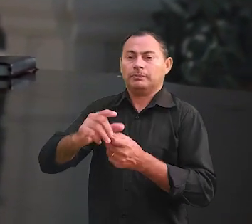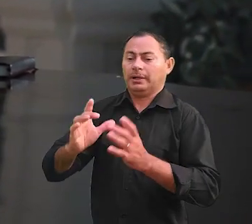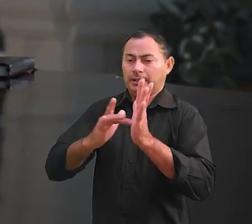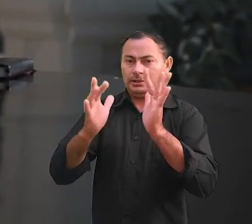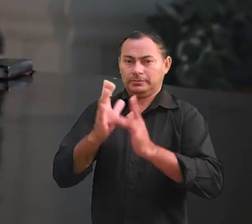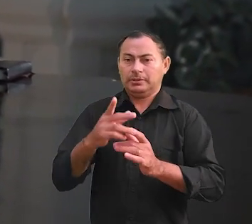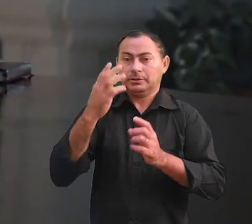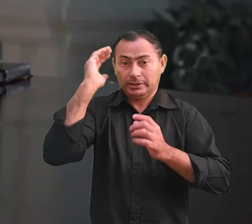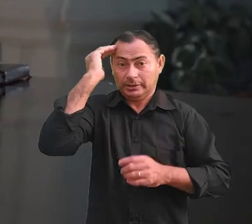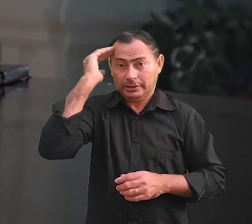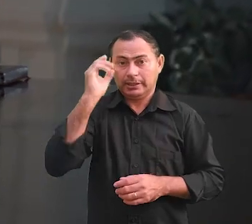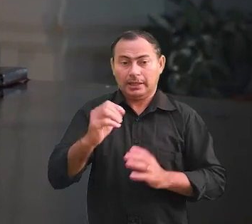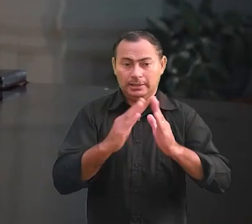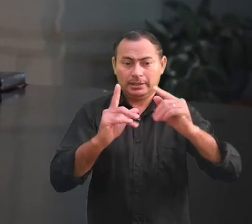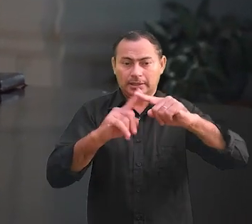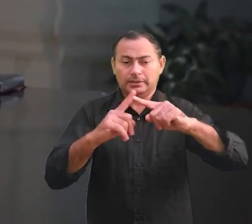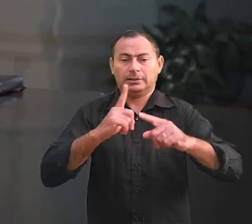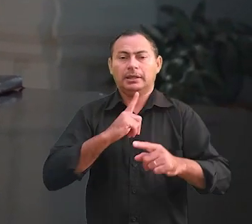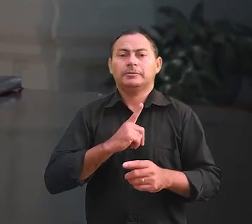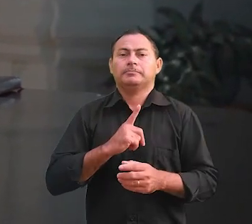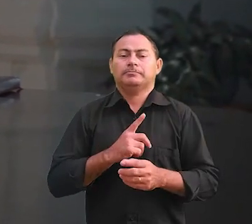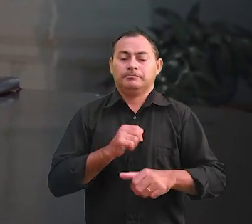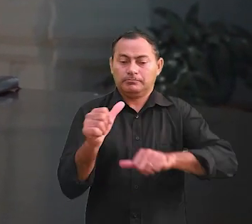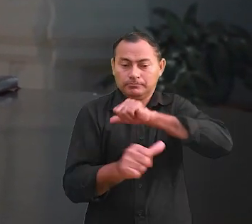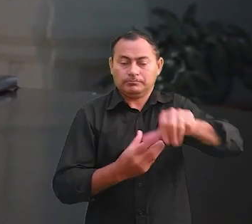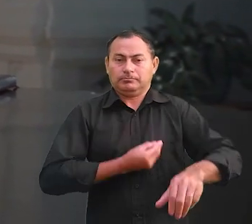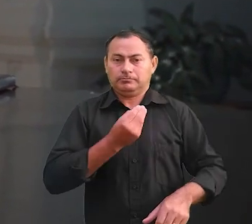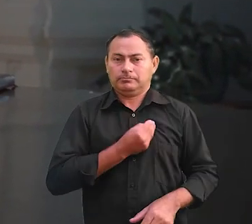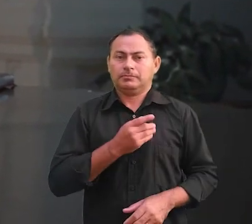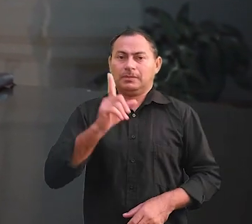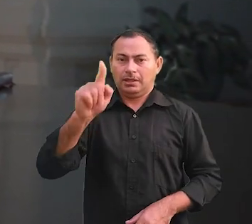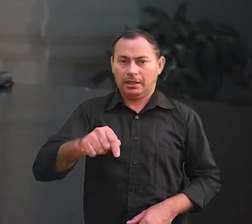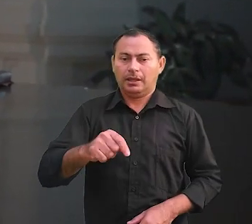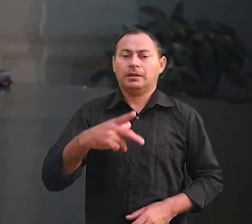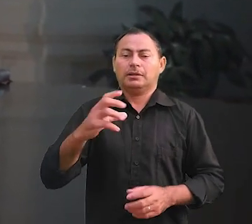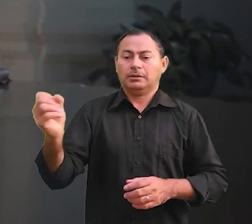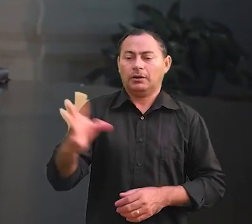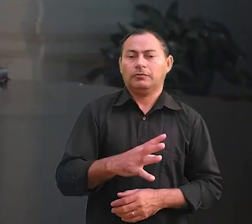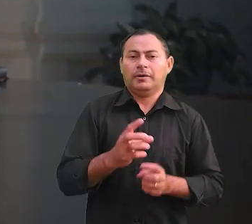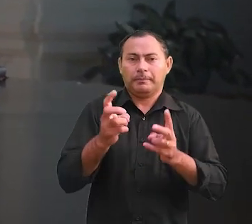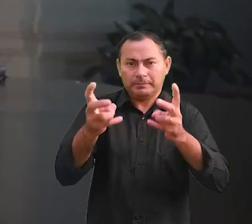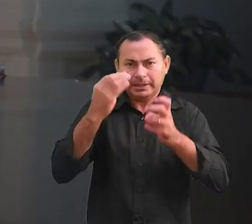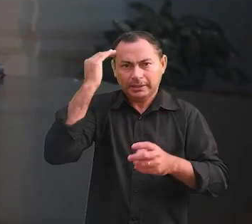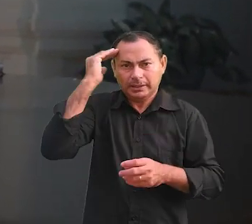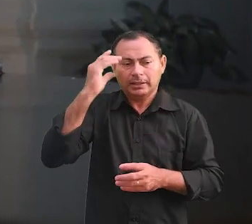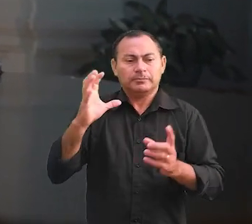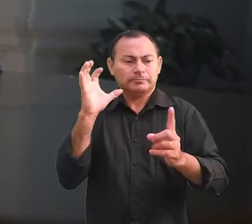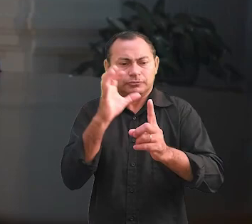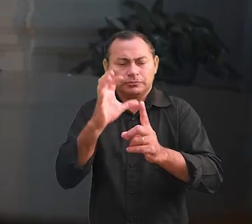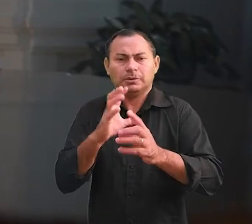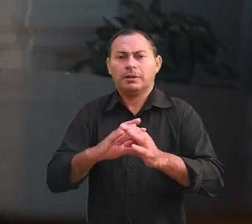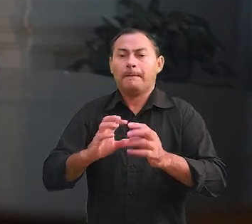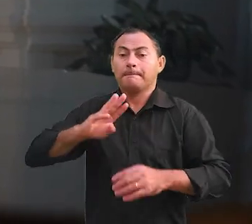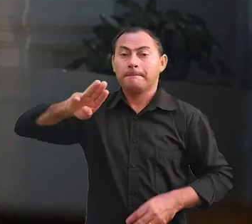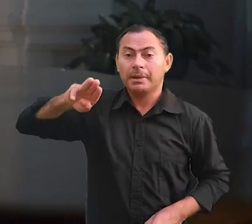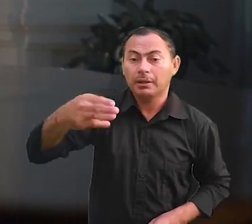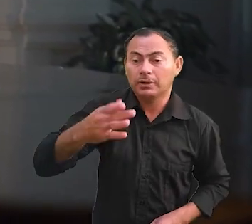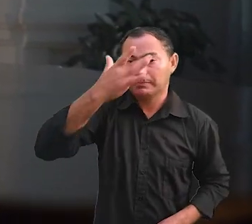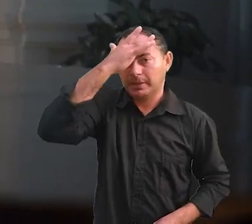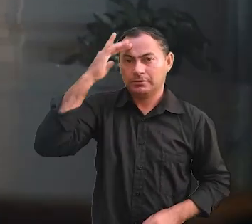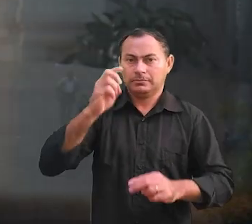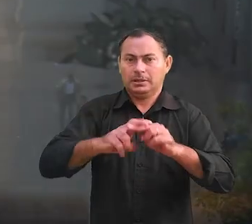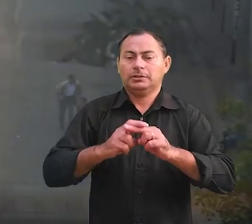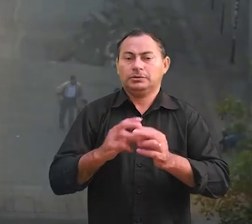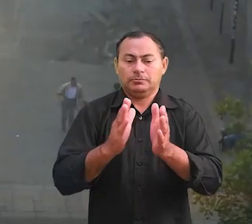para Cristo atualmente sua visão é para que a igreja tem um reavivamento Essa é a sua nova visão ele tem atingido literalmente